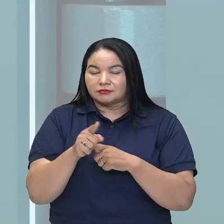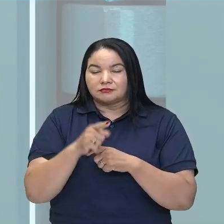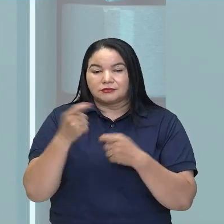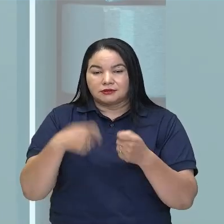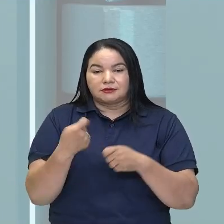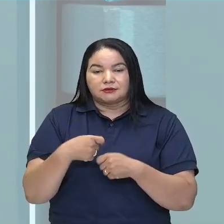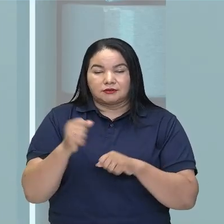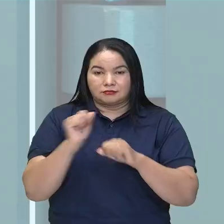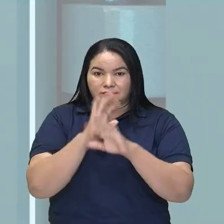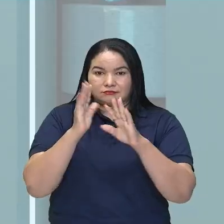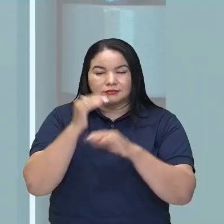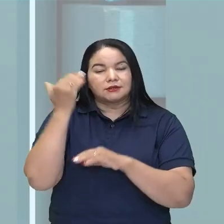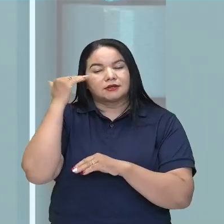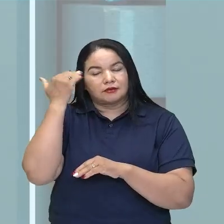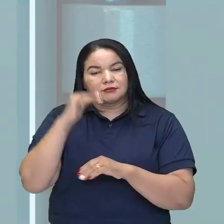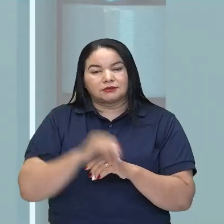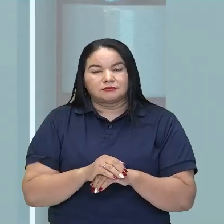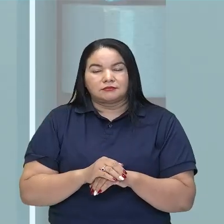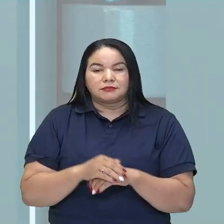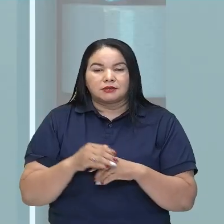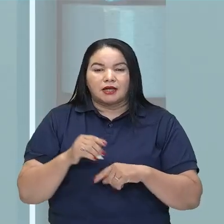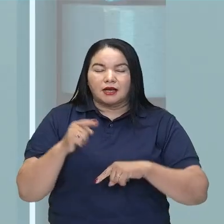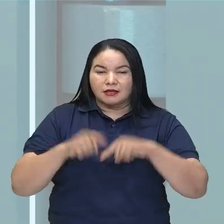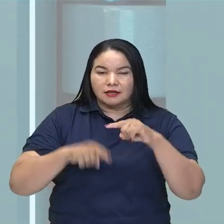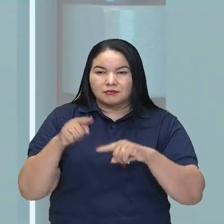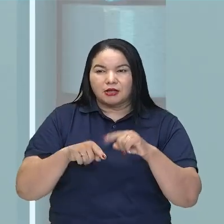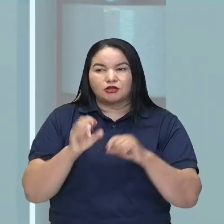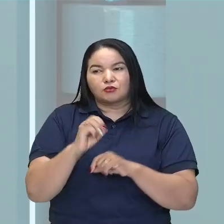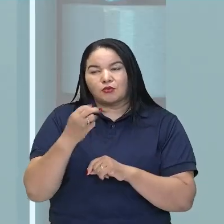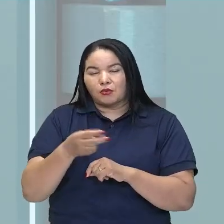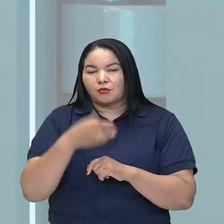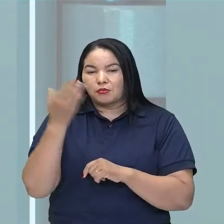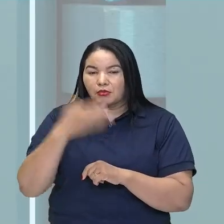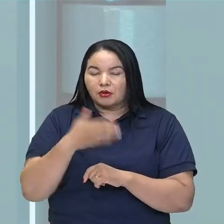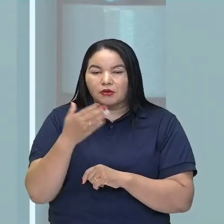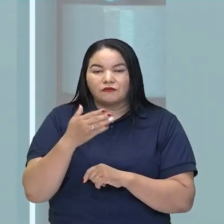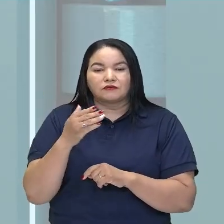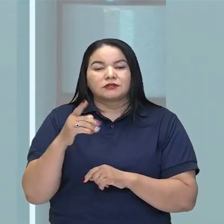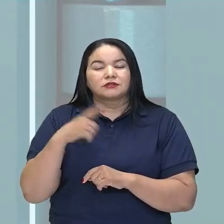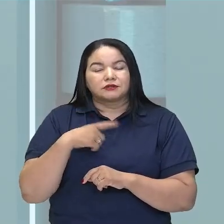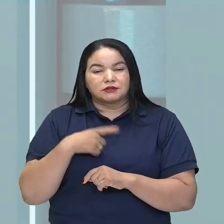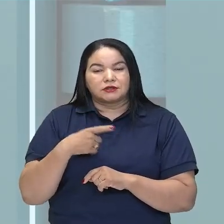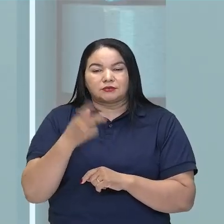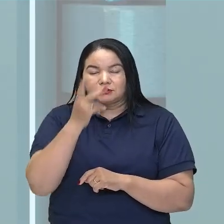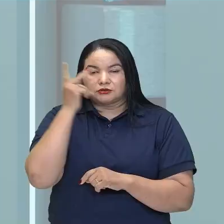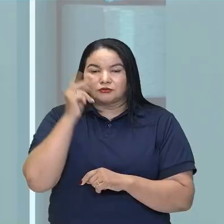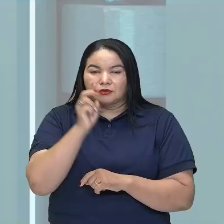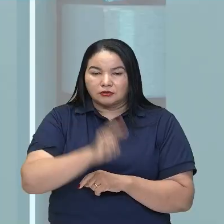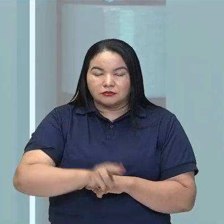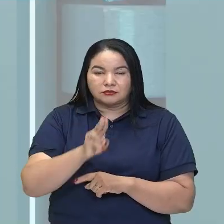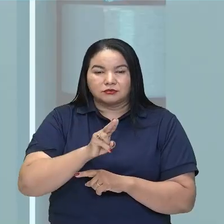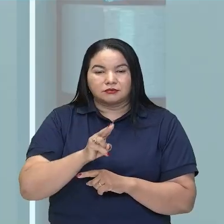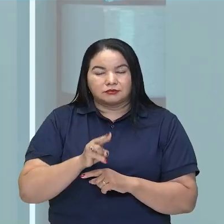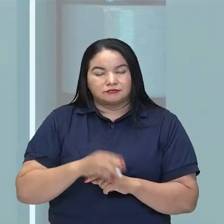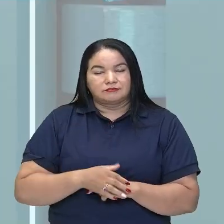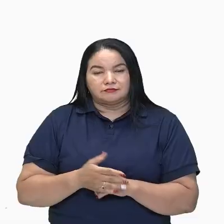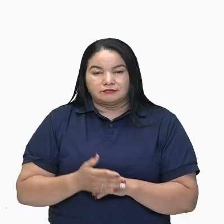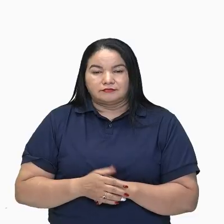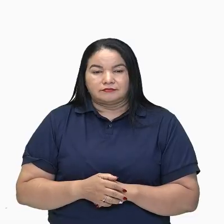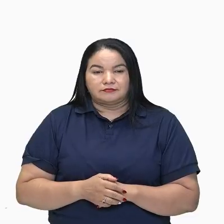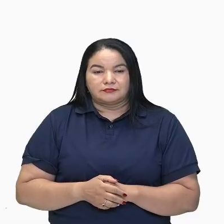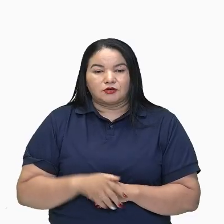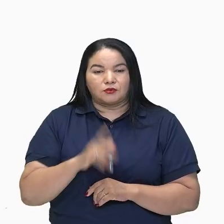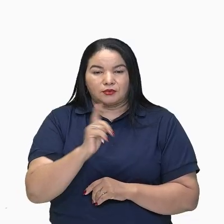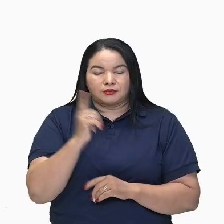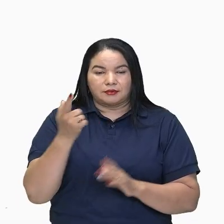são os elementos, quais provas, razões que essa pessoa usa para defender esse ponto de vista. A próxima